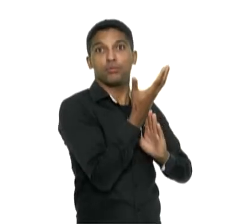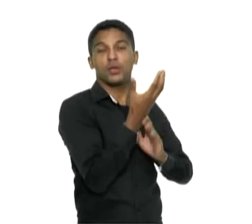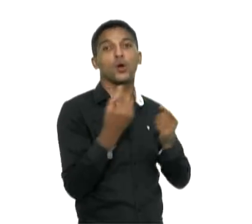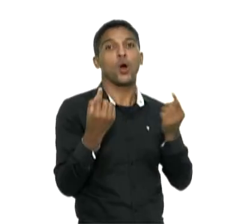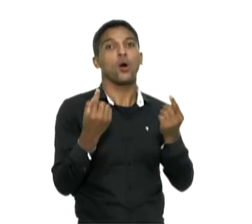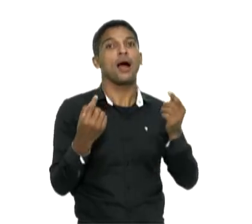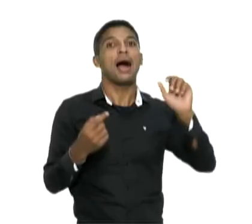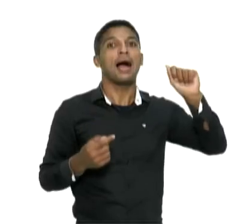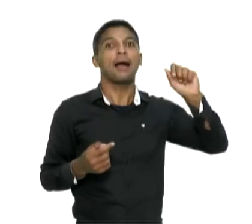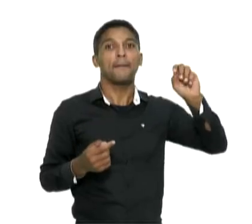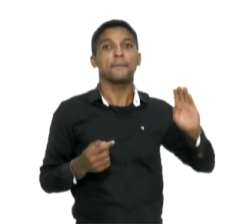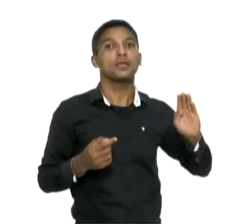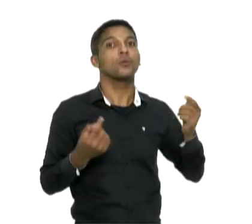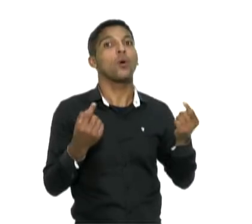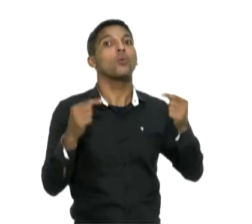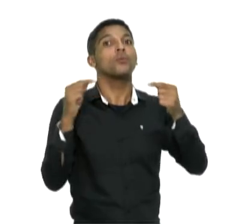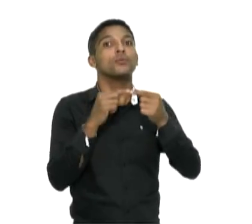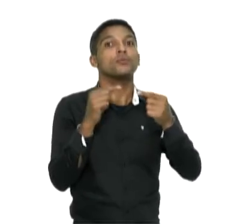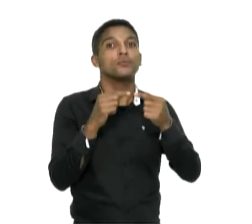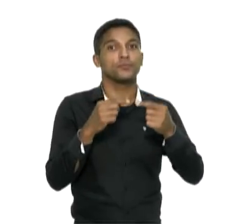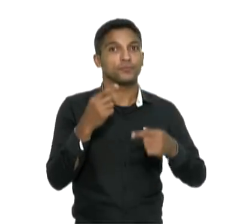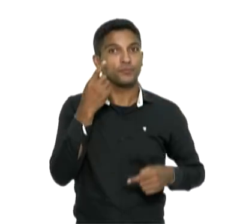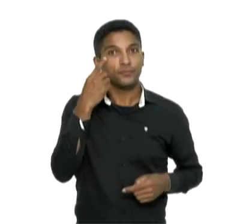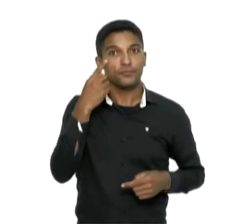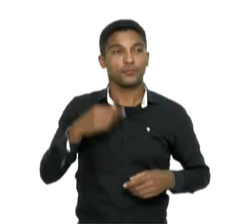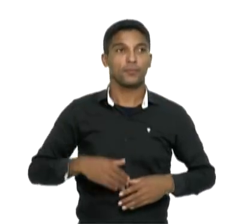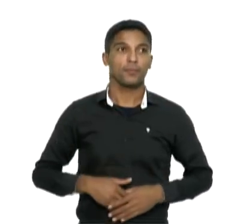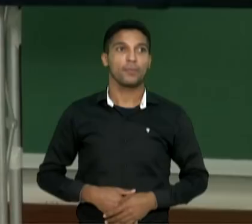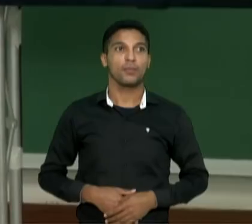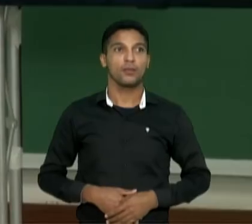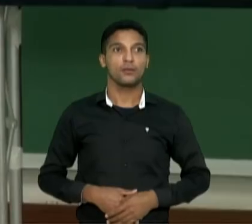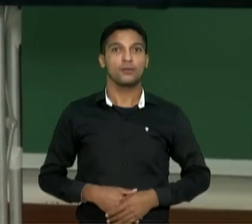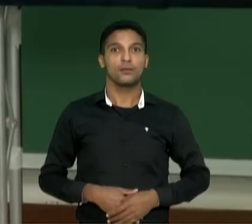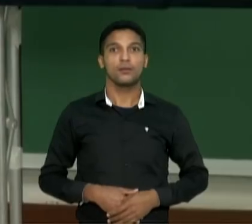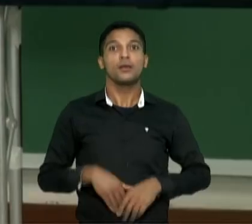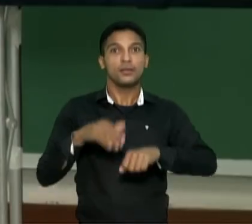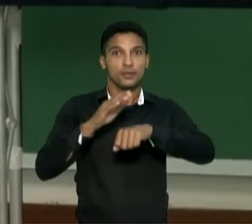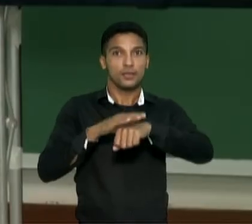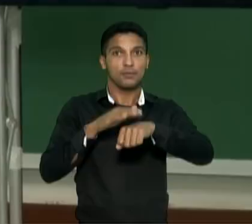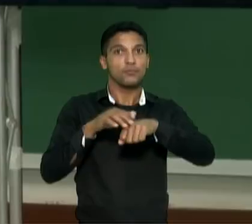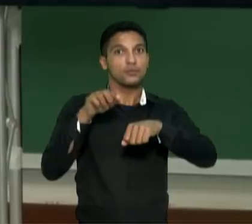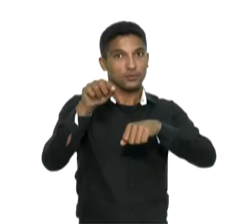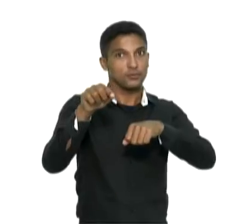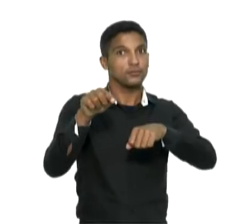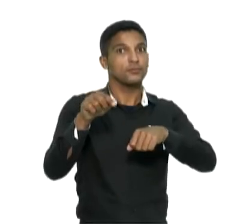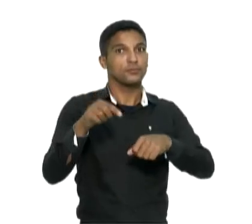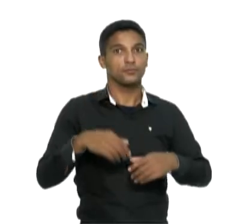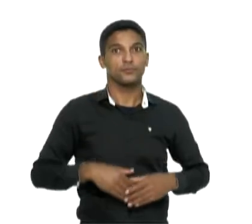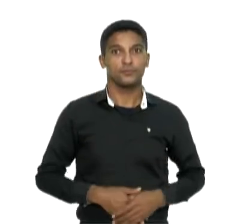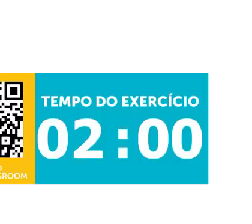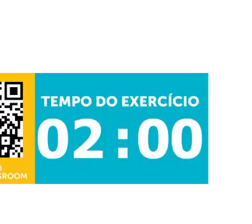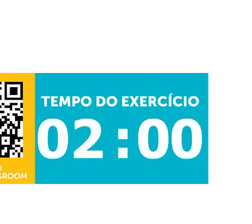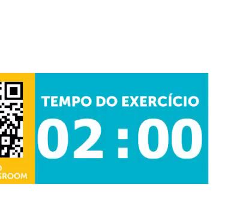B. Apenas no barroco houve produção com temas religiosos. Um tempo para vocês.